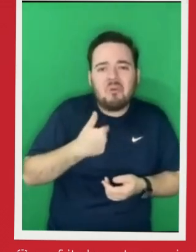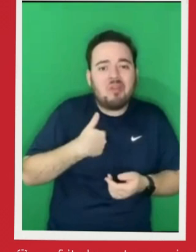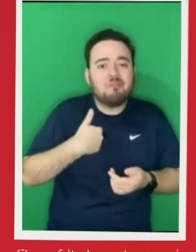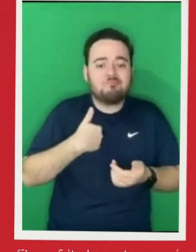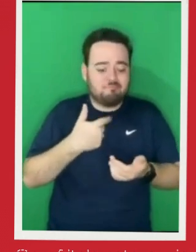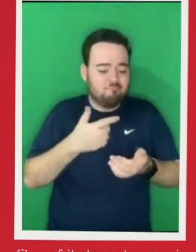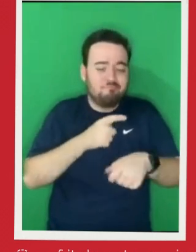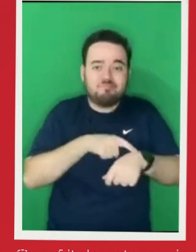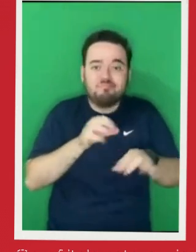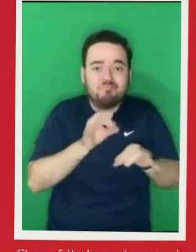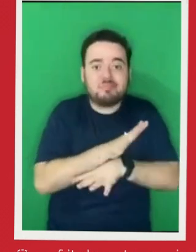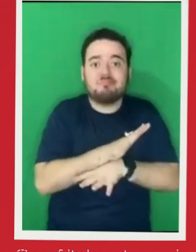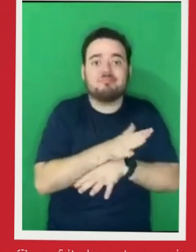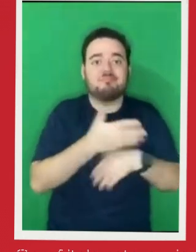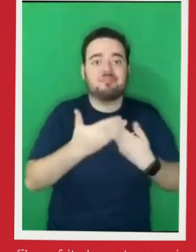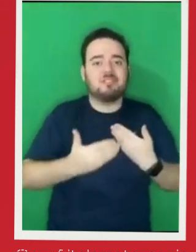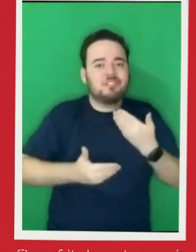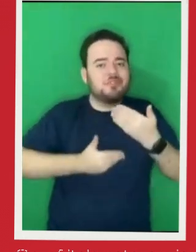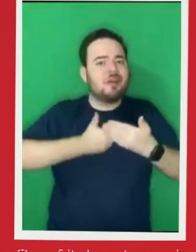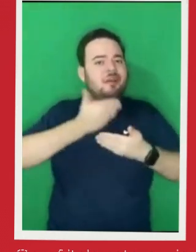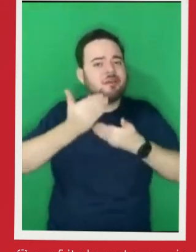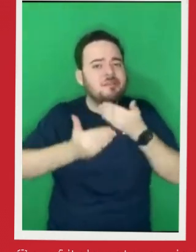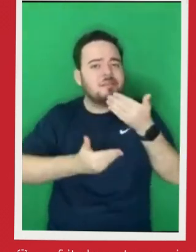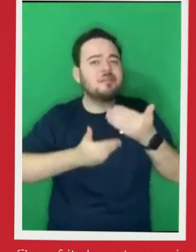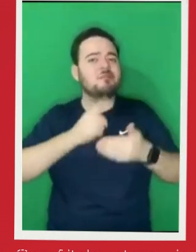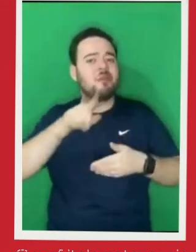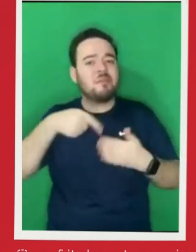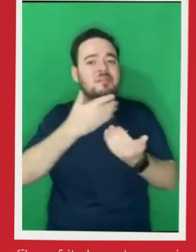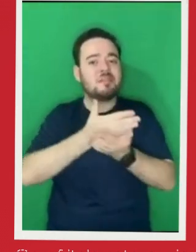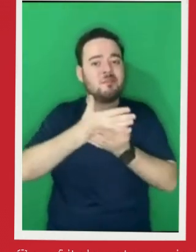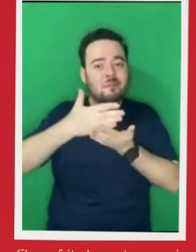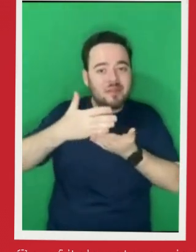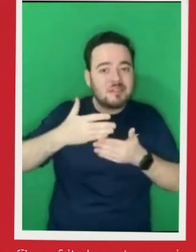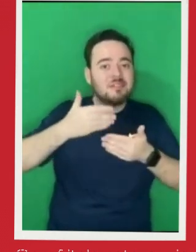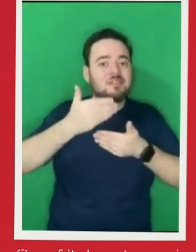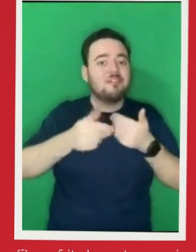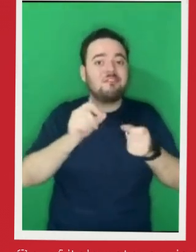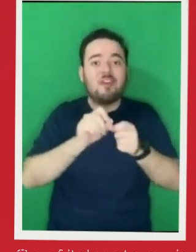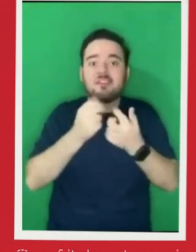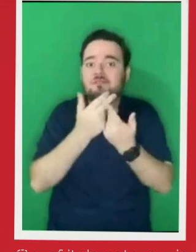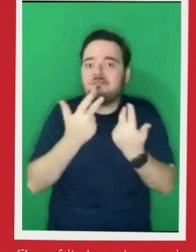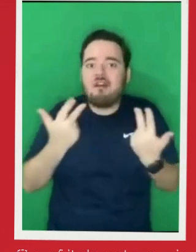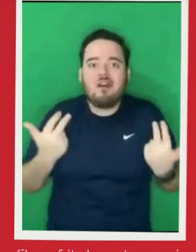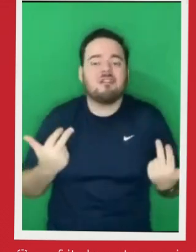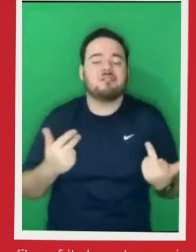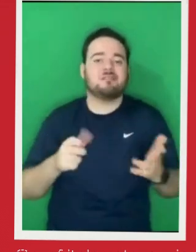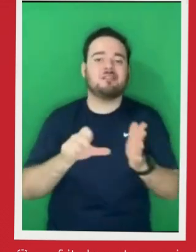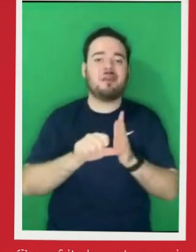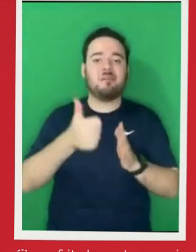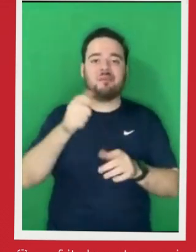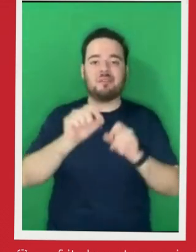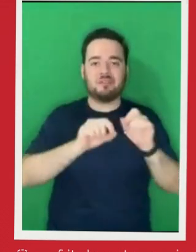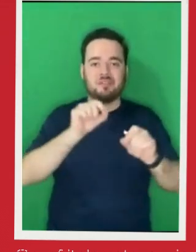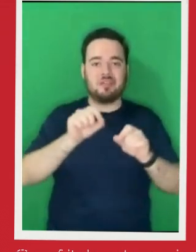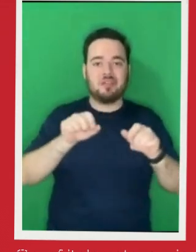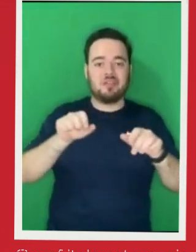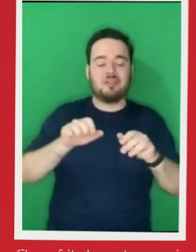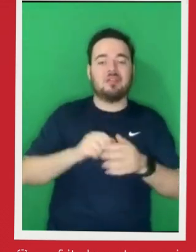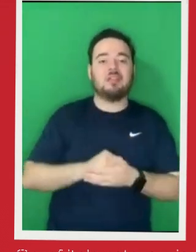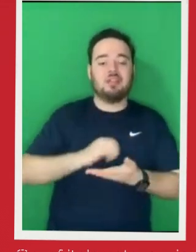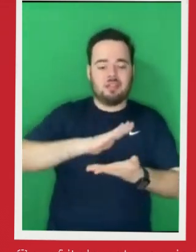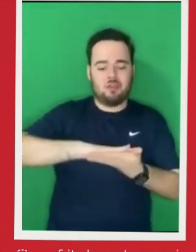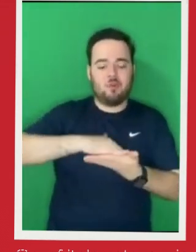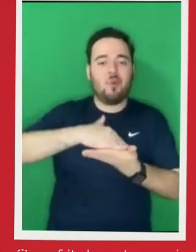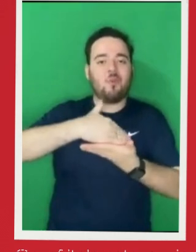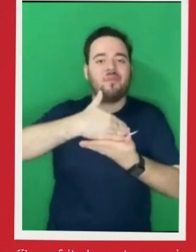mesa, eu nem comecei. Mas vocês vão ver que devagarzinho, quando você começa, você faz muitas coisas. Que a primeira delas